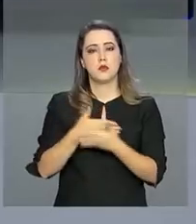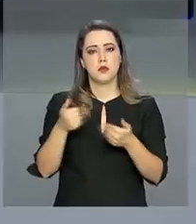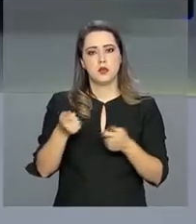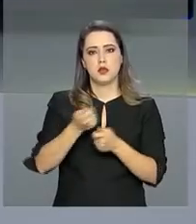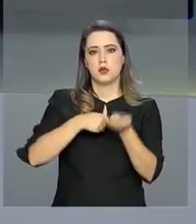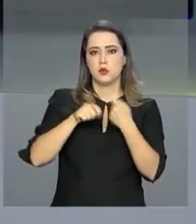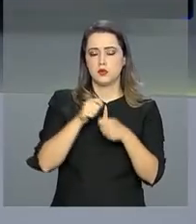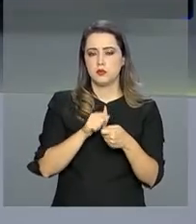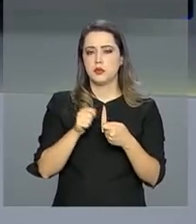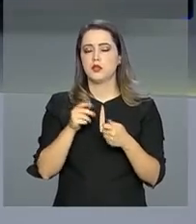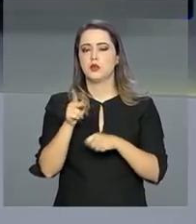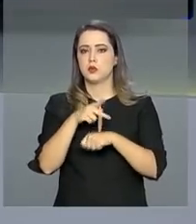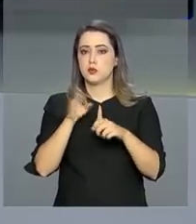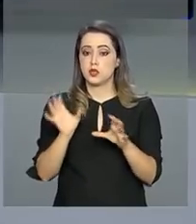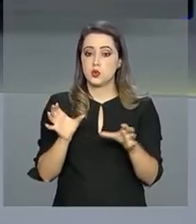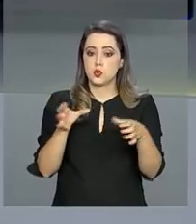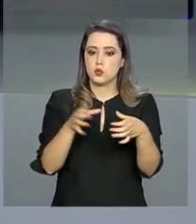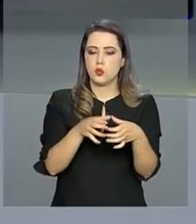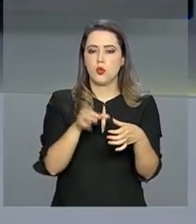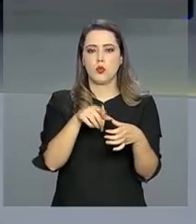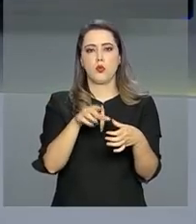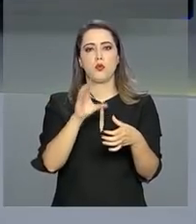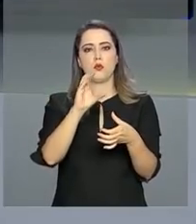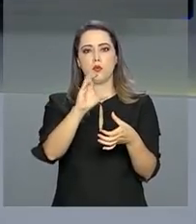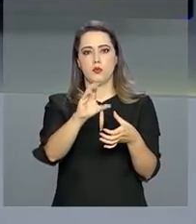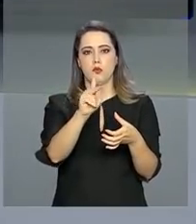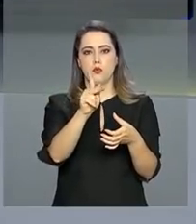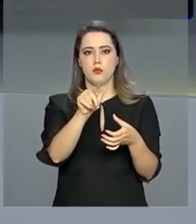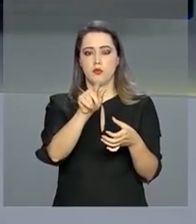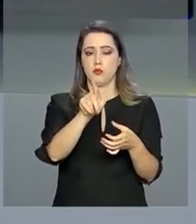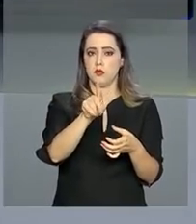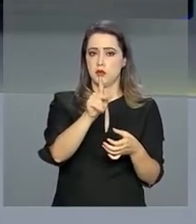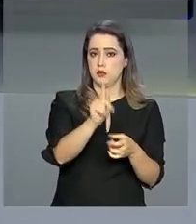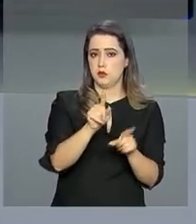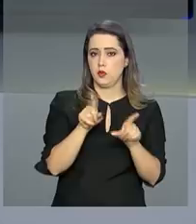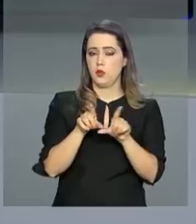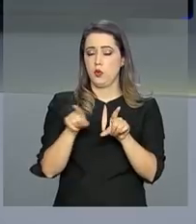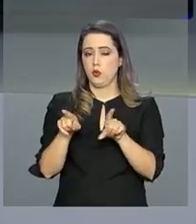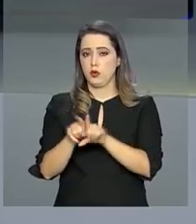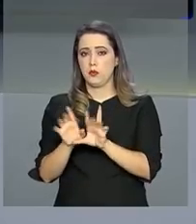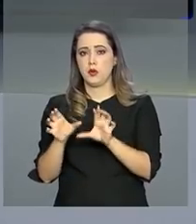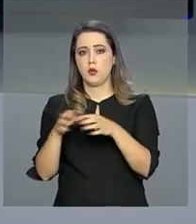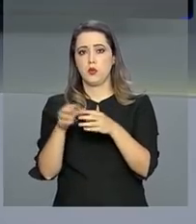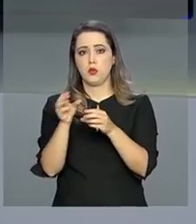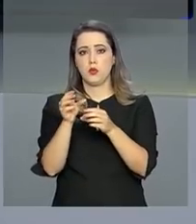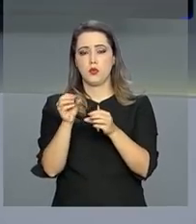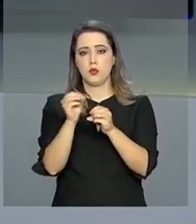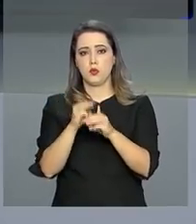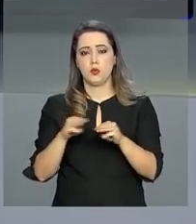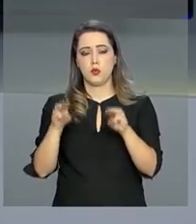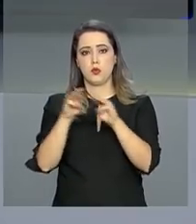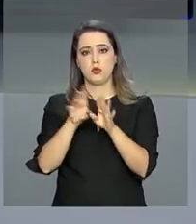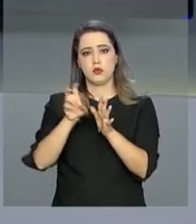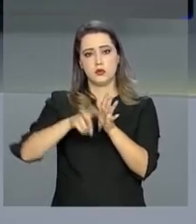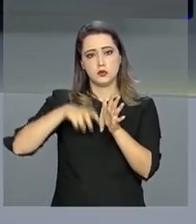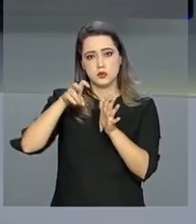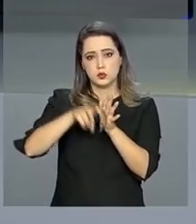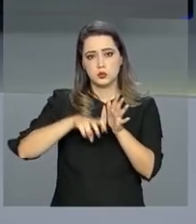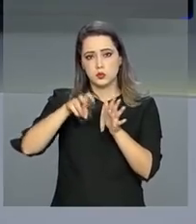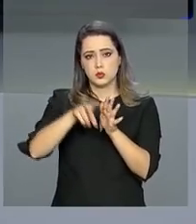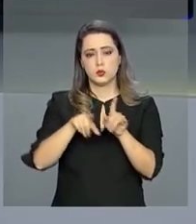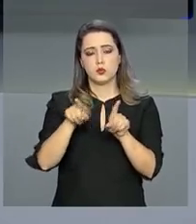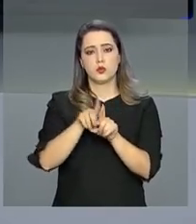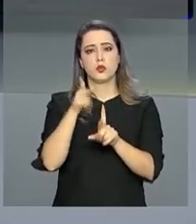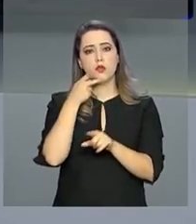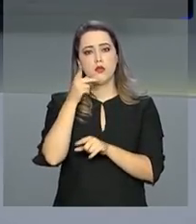encontro o diretor geral da organização das nações unidas para agricultura e alimentação o brasileiro josé graziano destacou